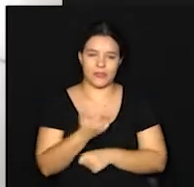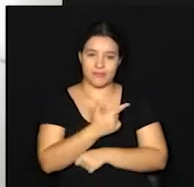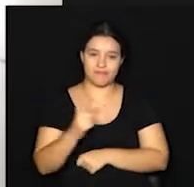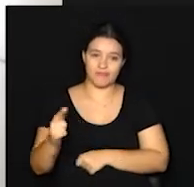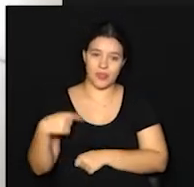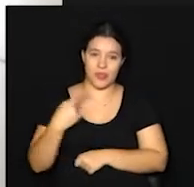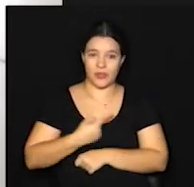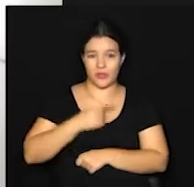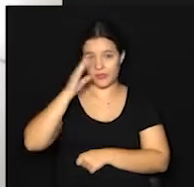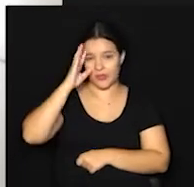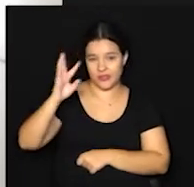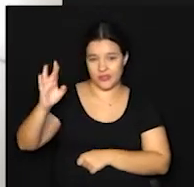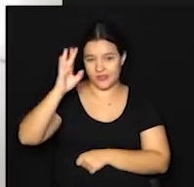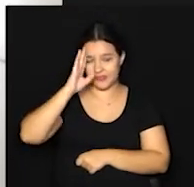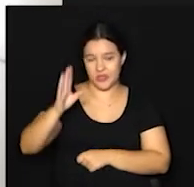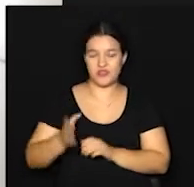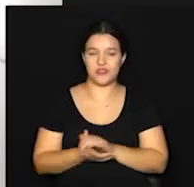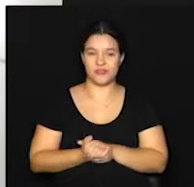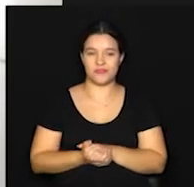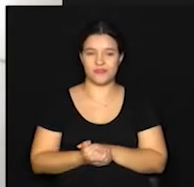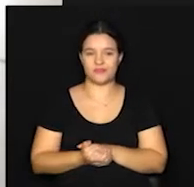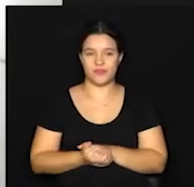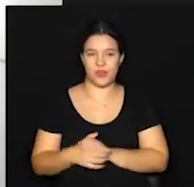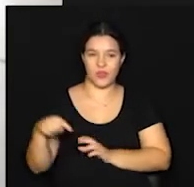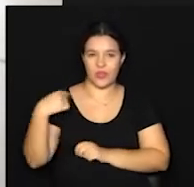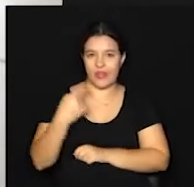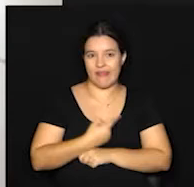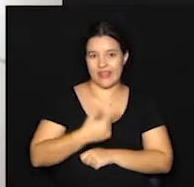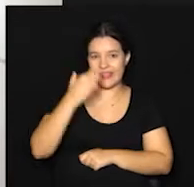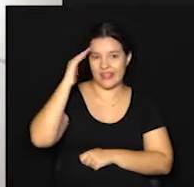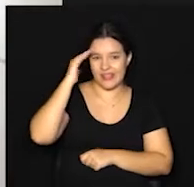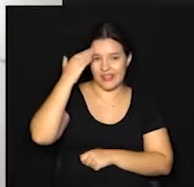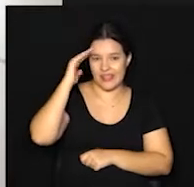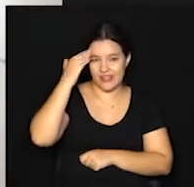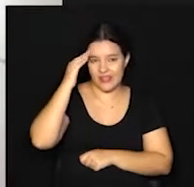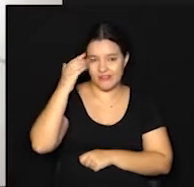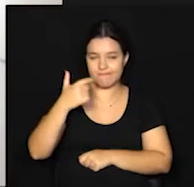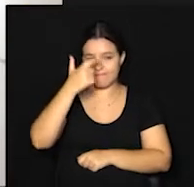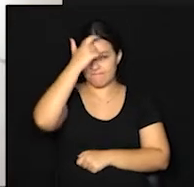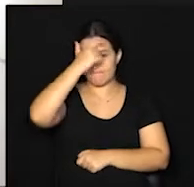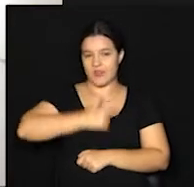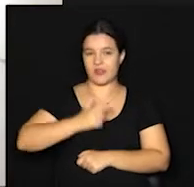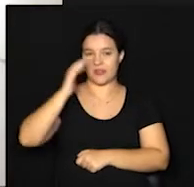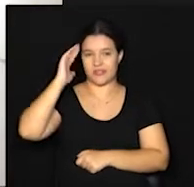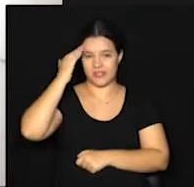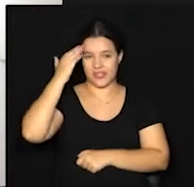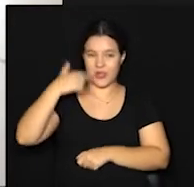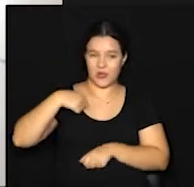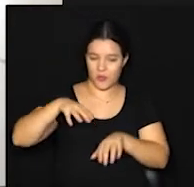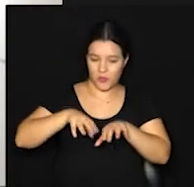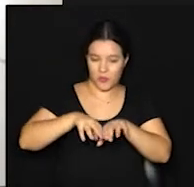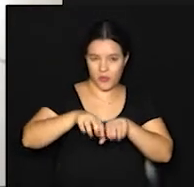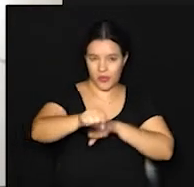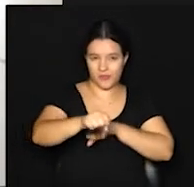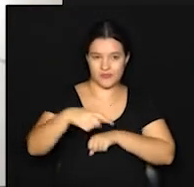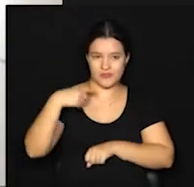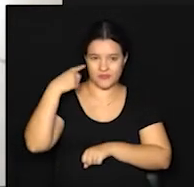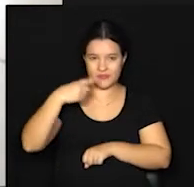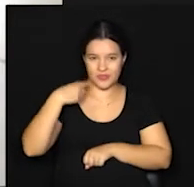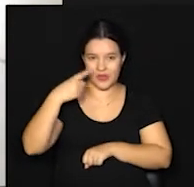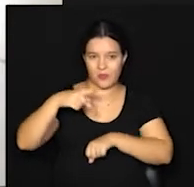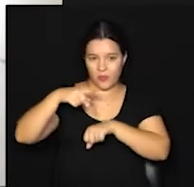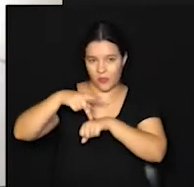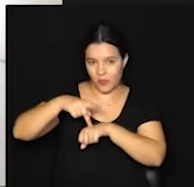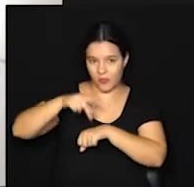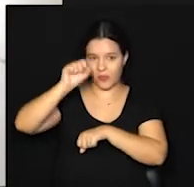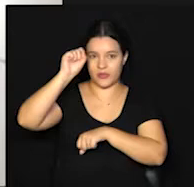gente imagina. Então, a gente entende que eu, pelo menos, né, que me formei e fiz uma